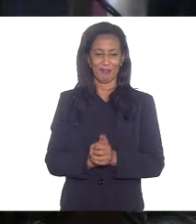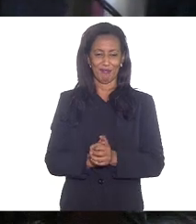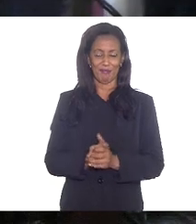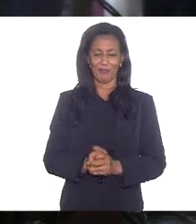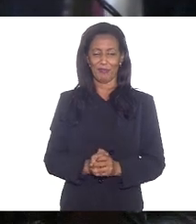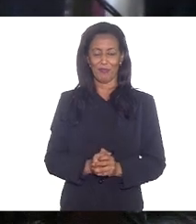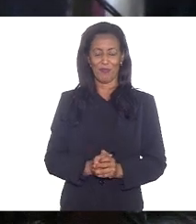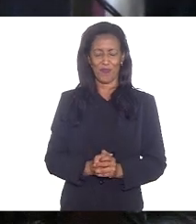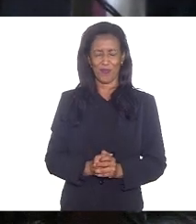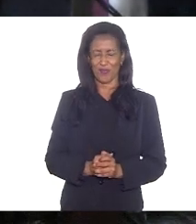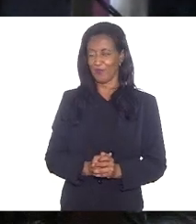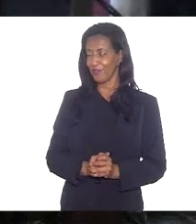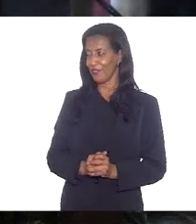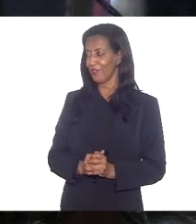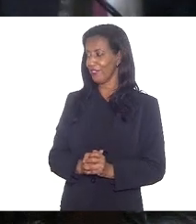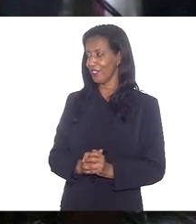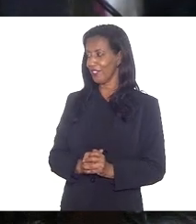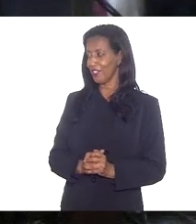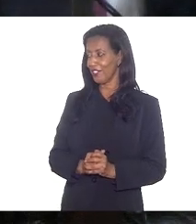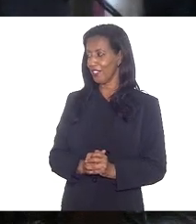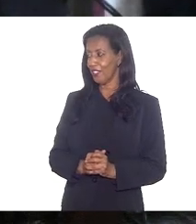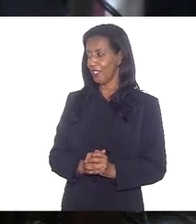colher os votos.